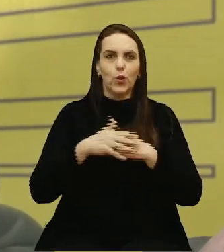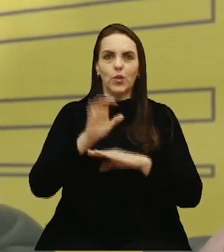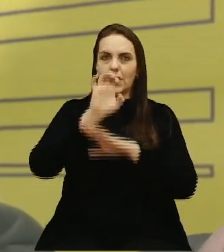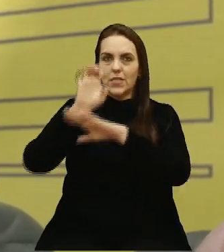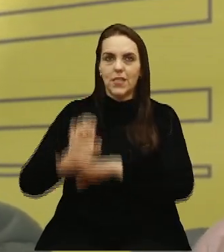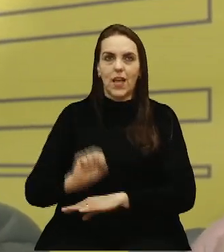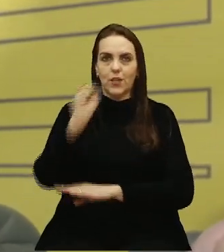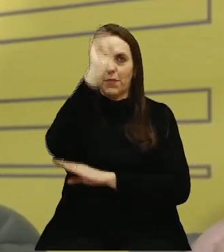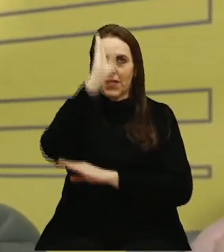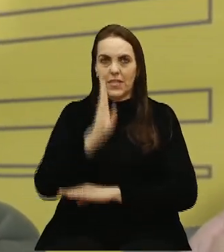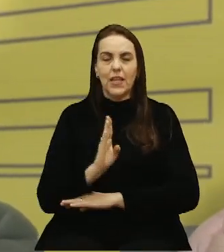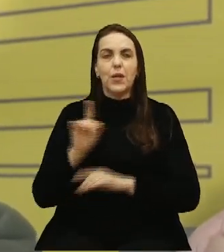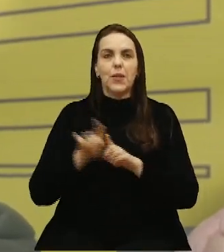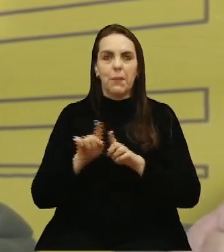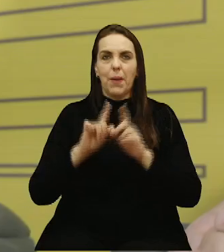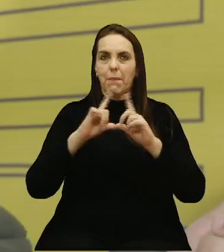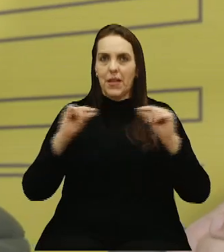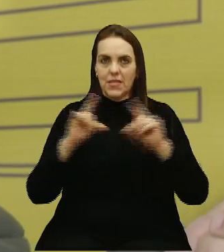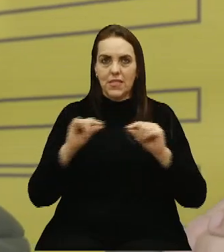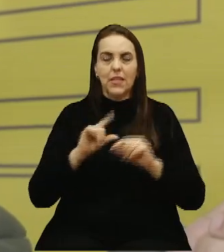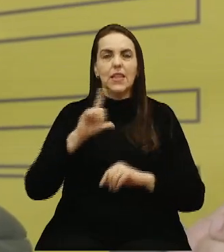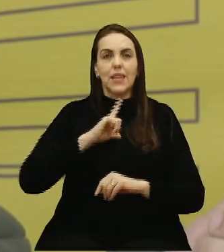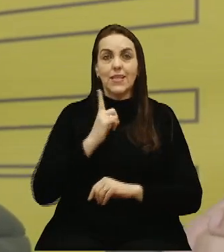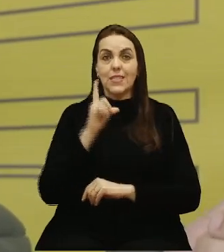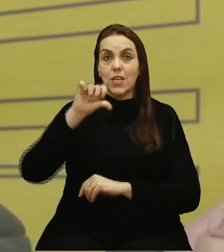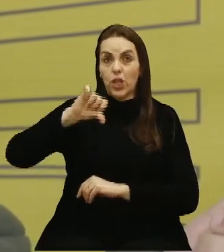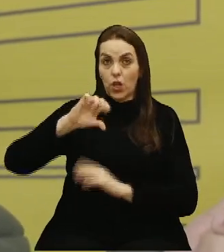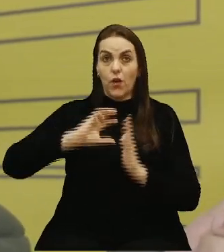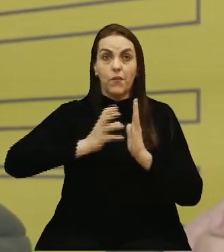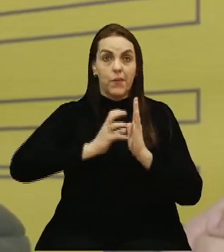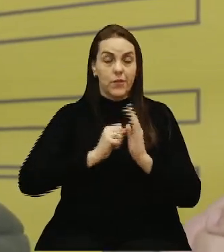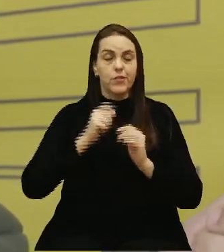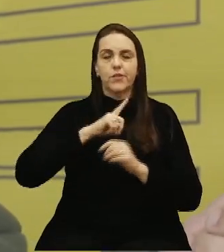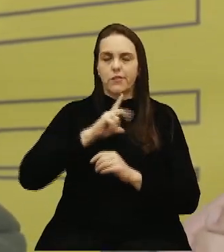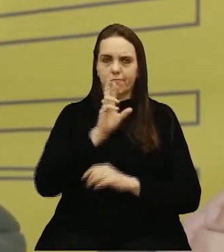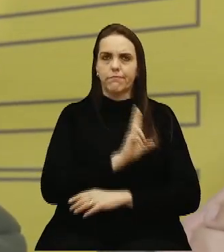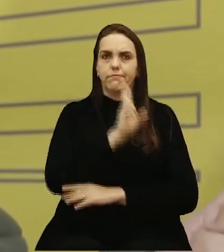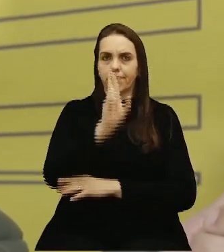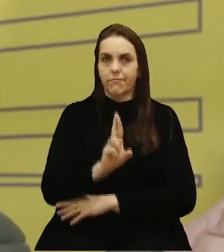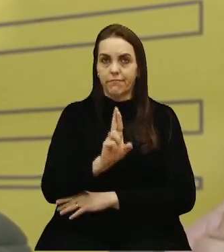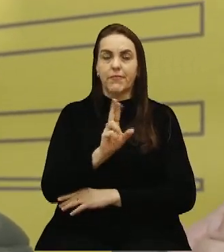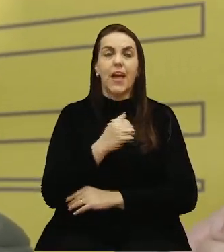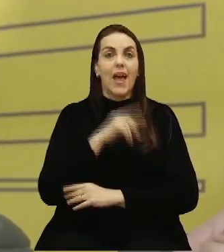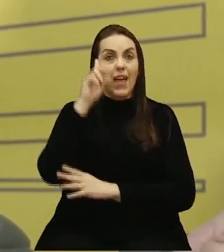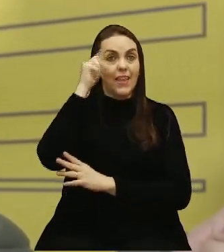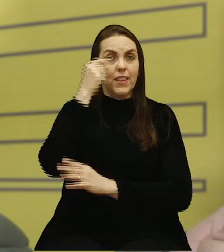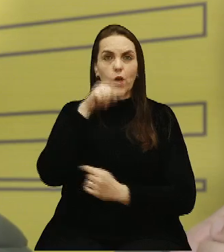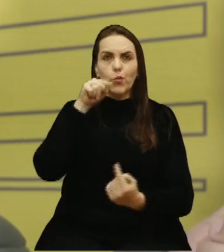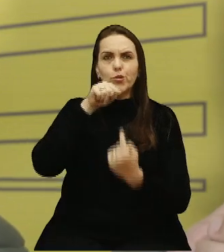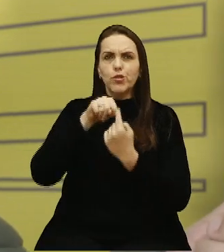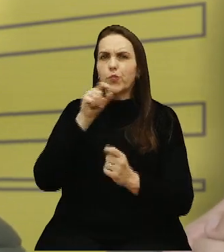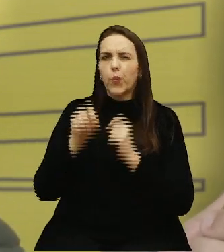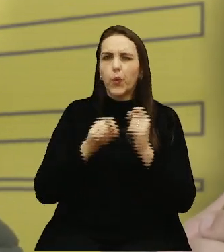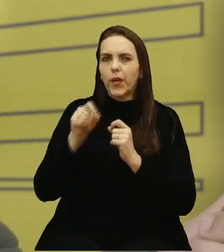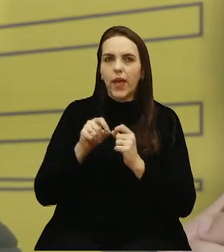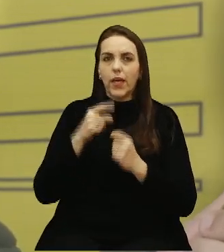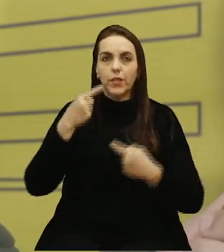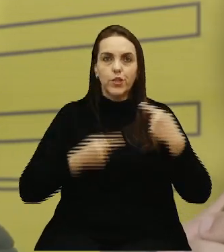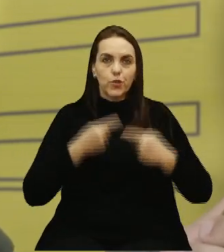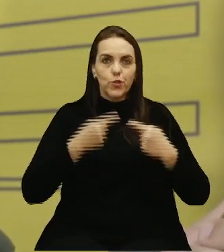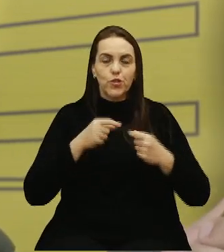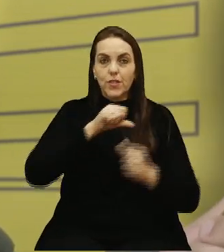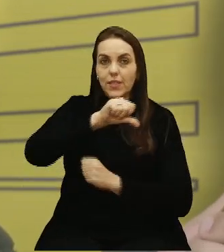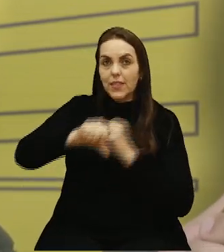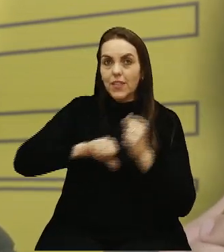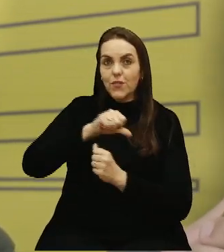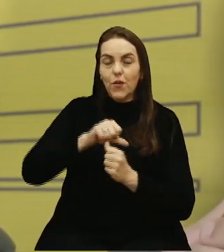do Distrito Federal, tem 19 partidos representados, ou seja, a intenção é discutir como é que a gente pode transformar e fazer um